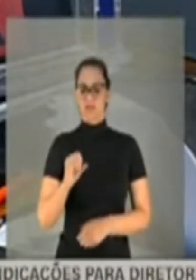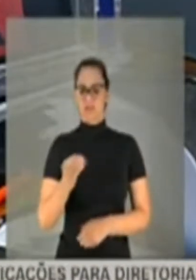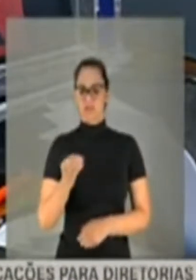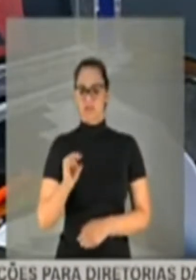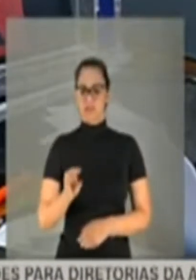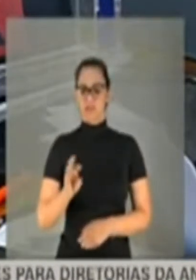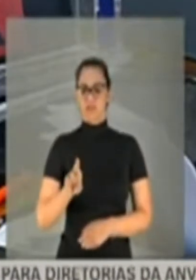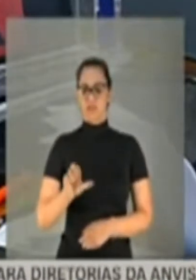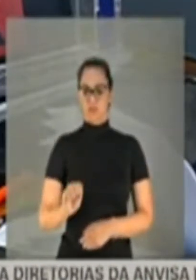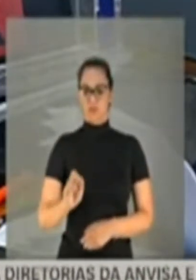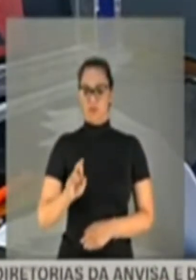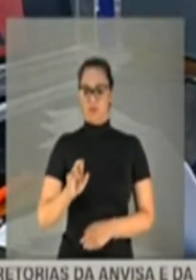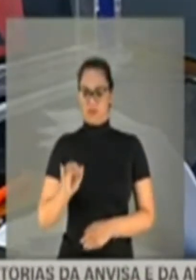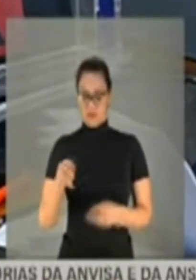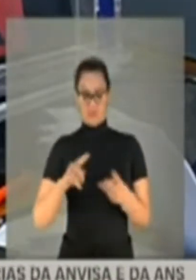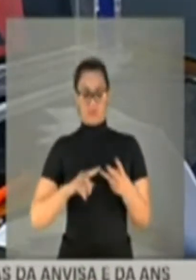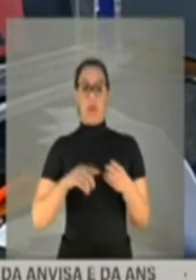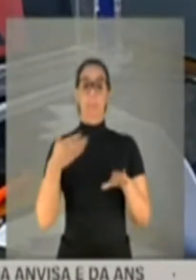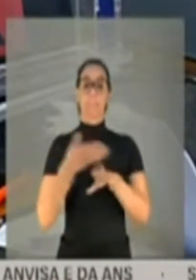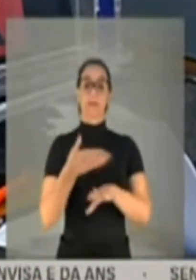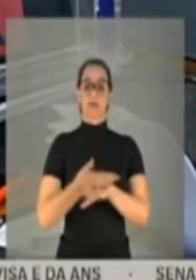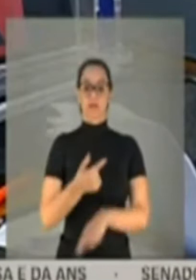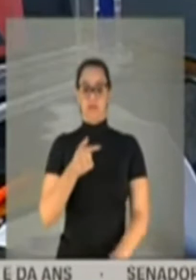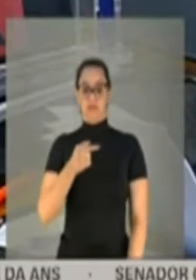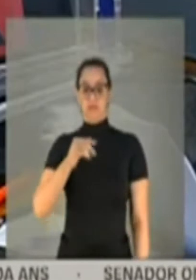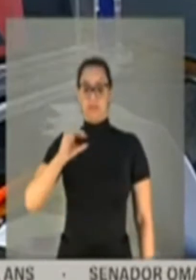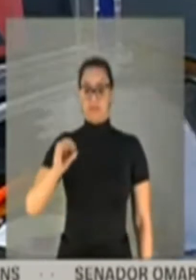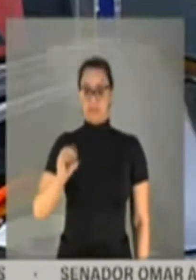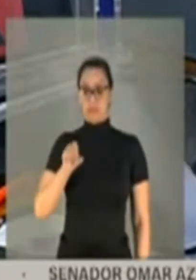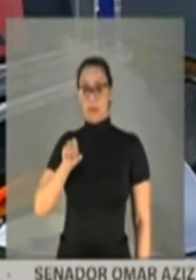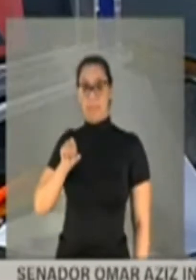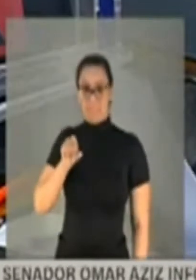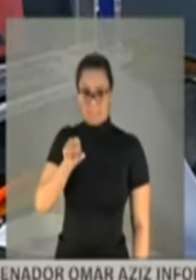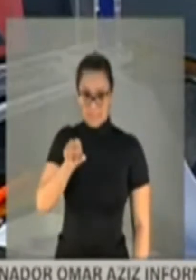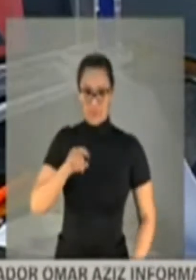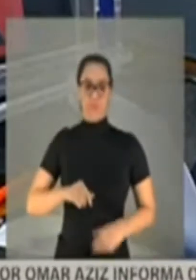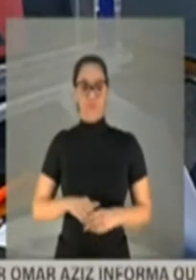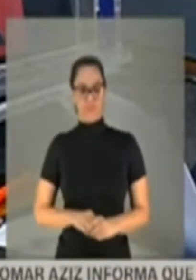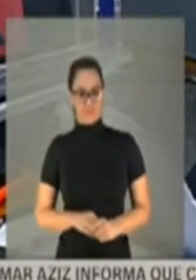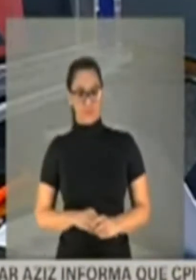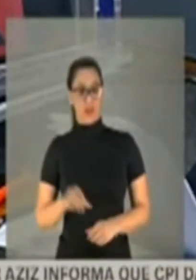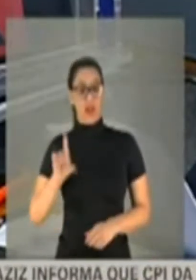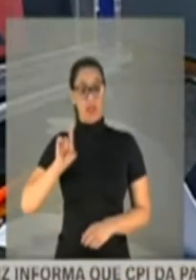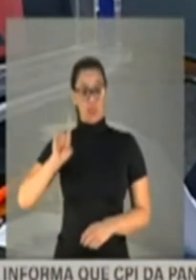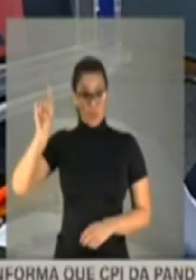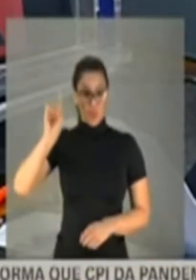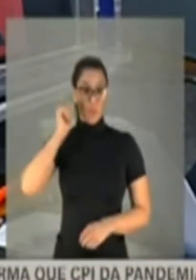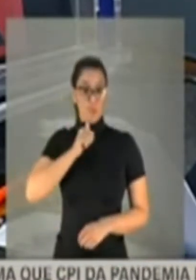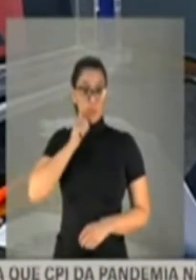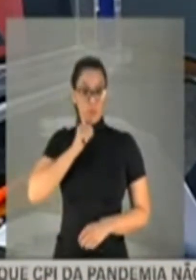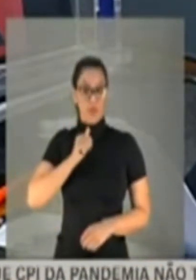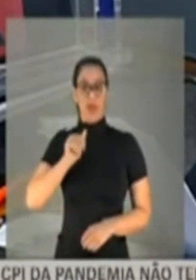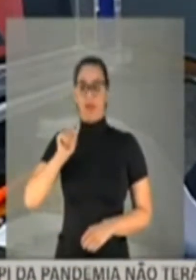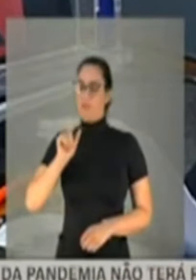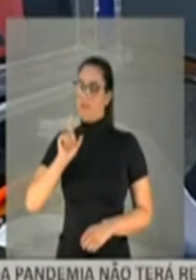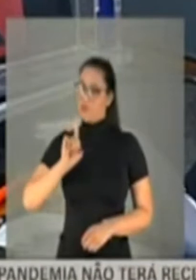Cutis, que tem uma participação de R$70.000. Na verdade, a dona da Precisa é a